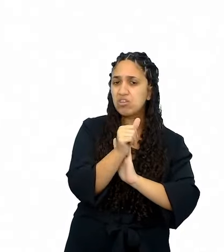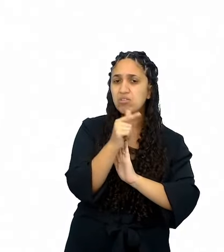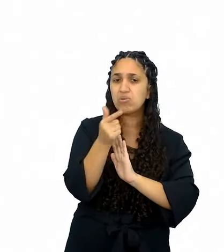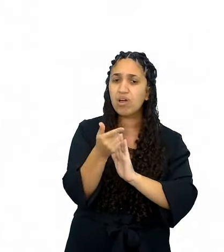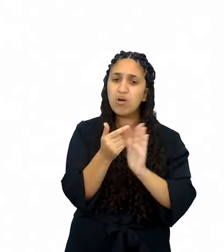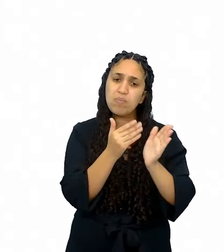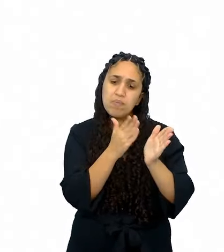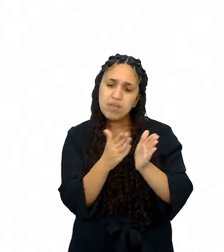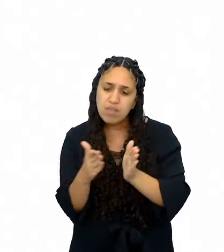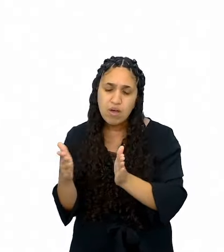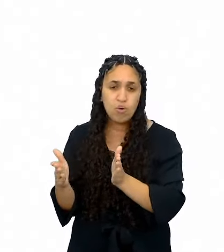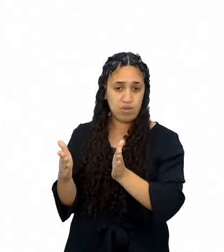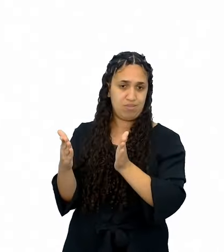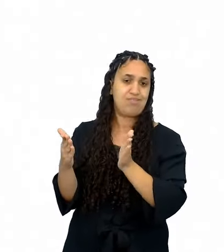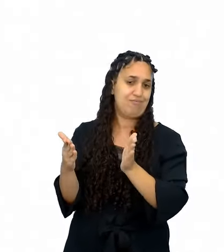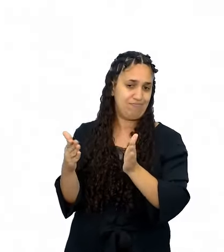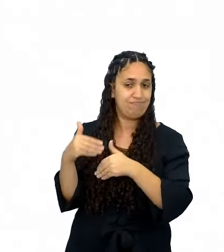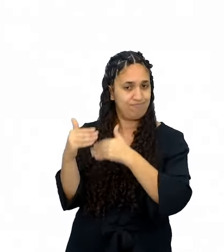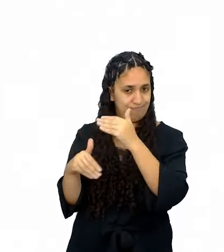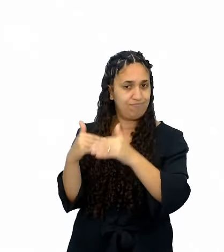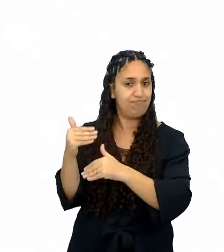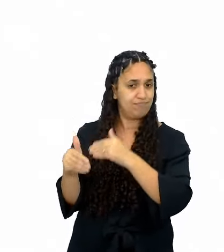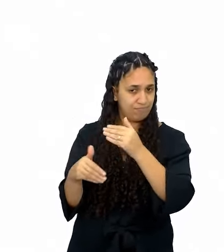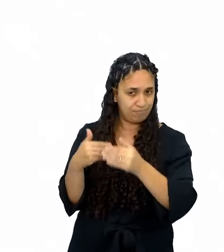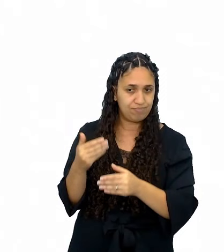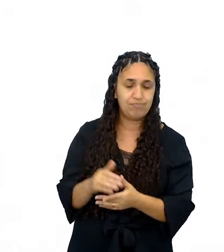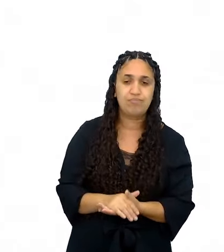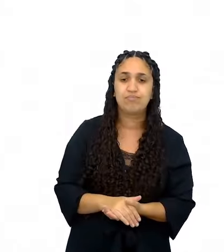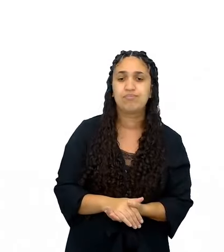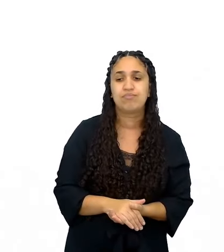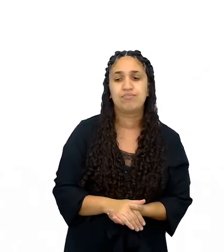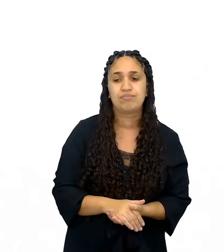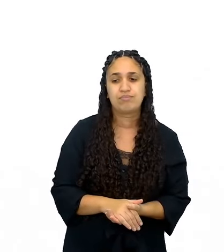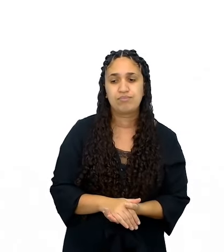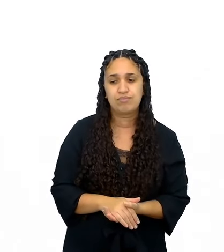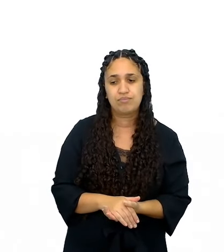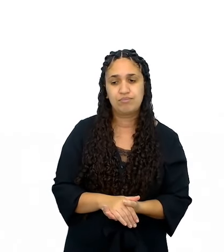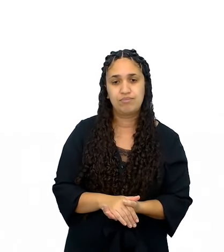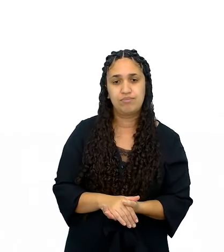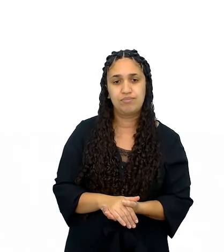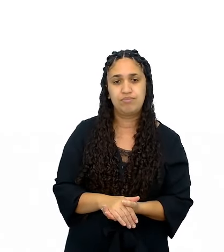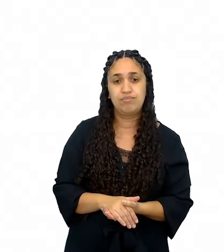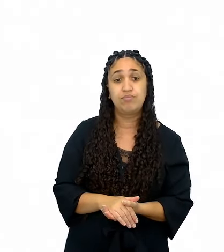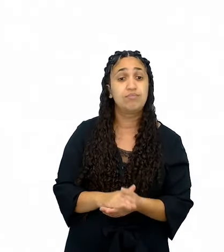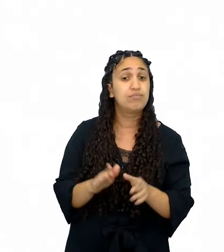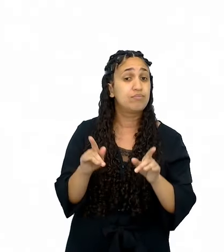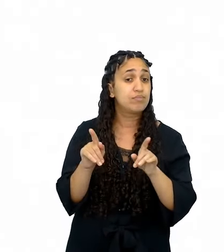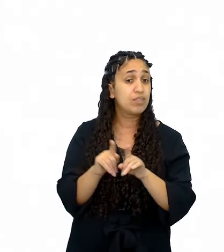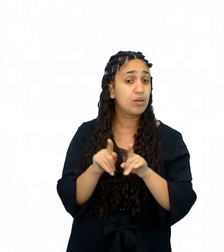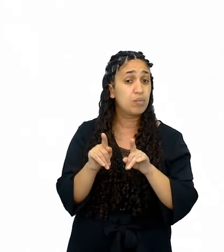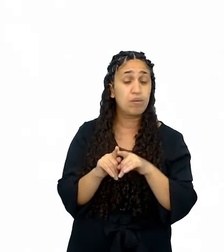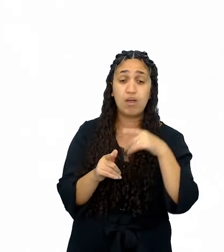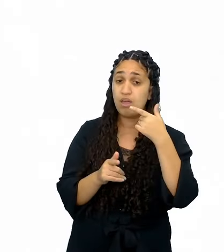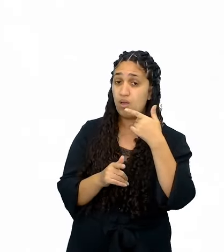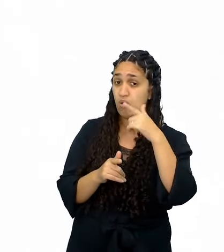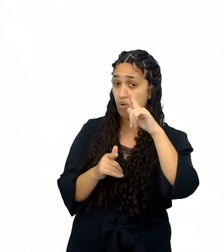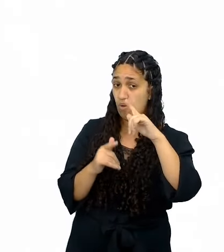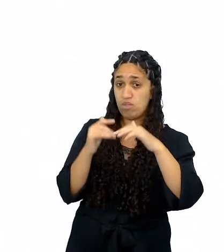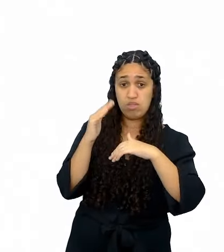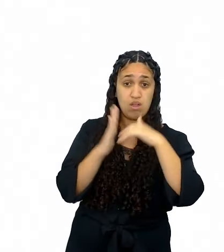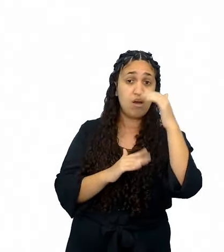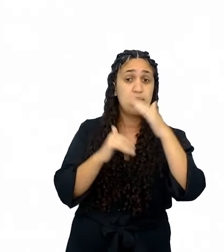Temos também outra habilidade aqui do 5º ano, que é a 24A. Planejar